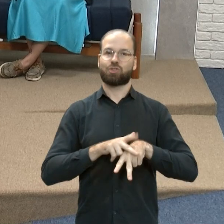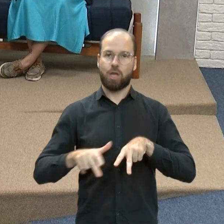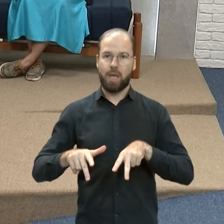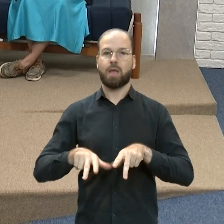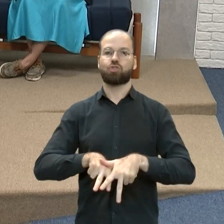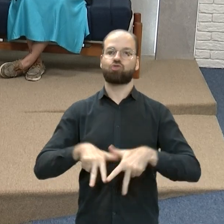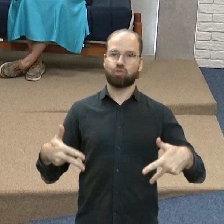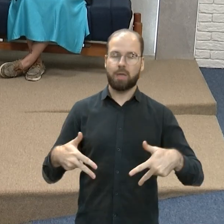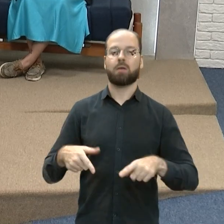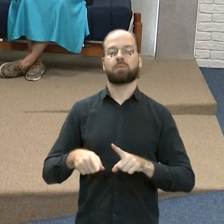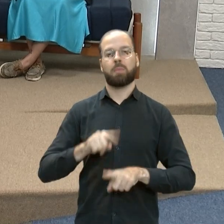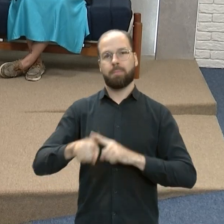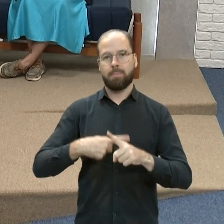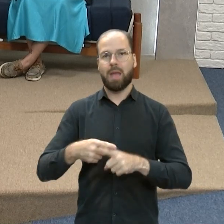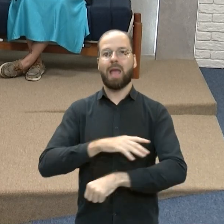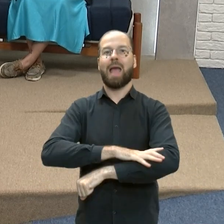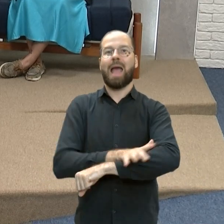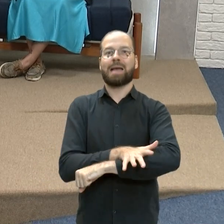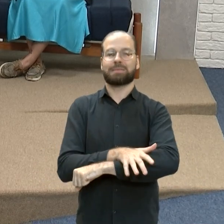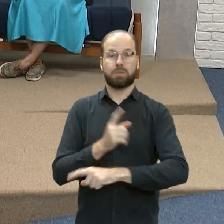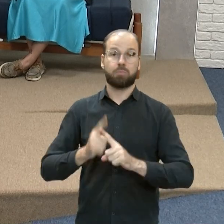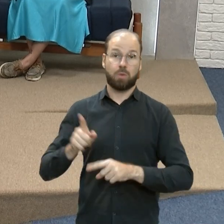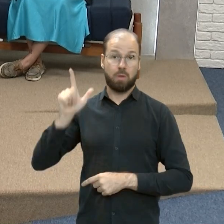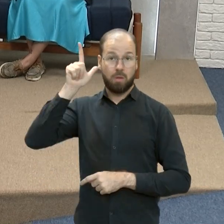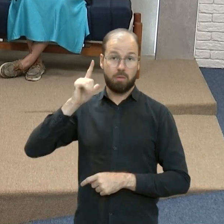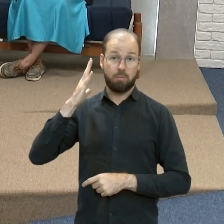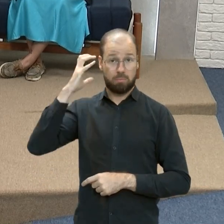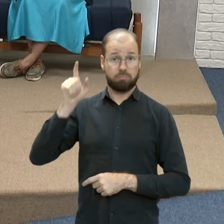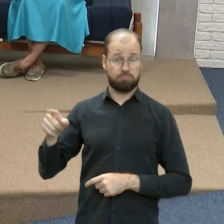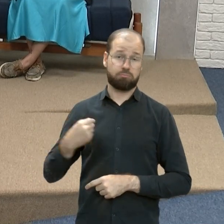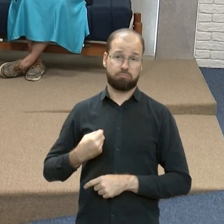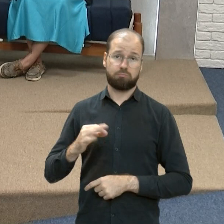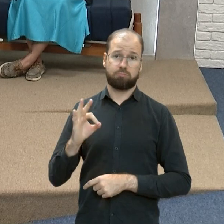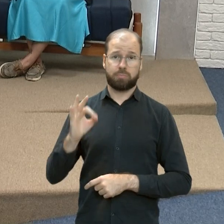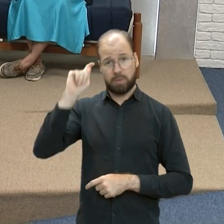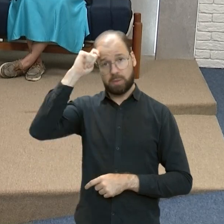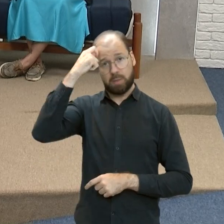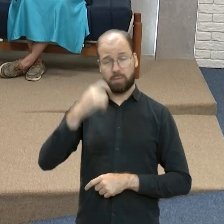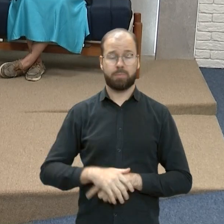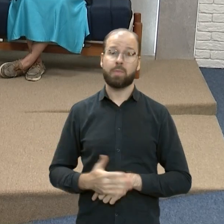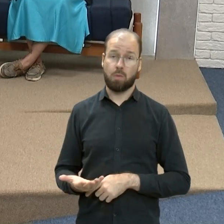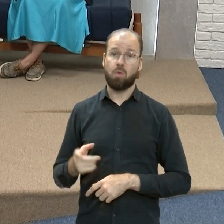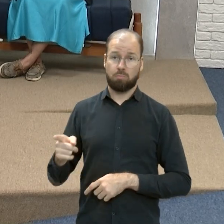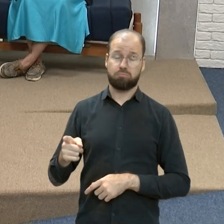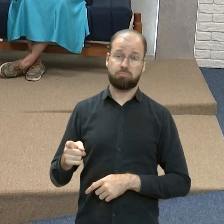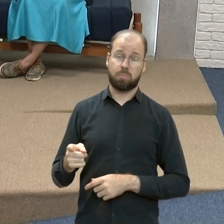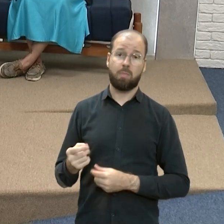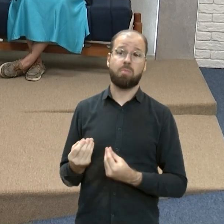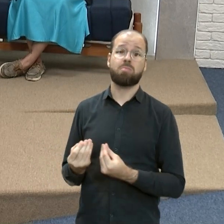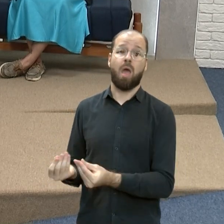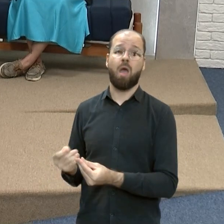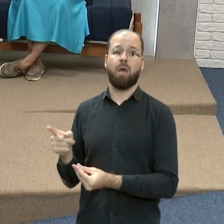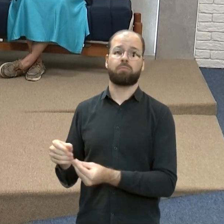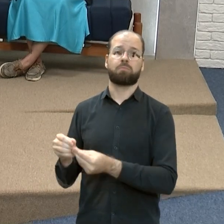né, que a Leodegária era uma mulher negra, né? Então, tudo isso deixou, né, a obra dela